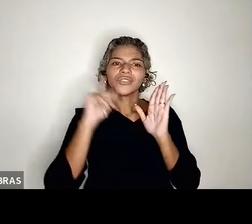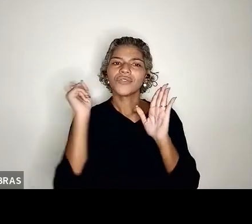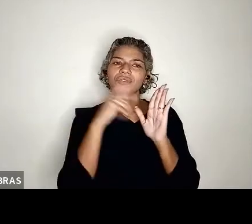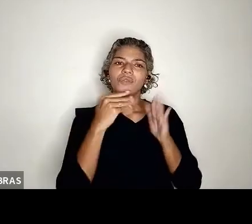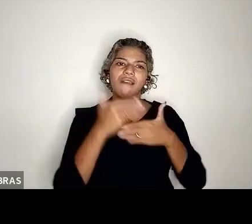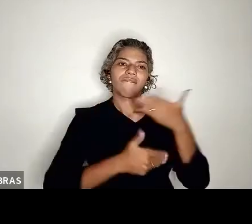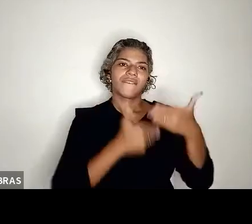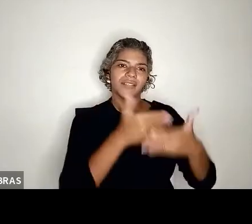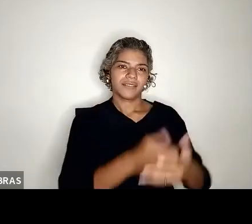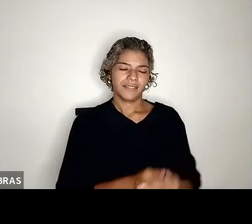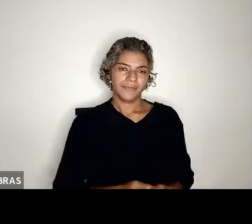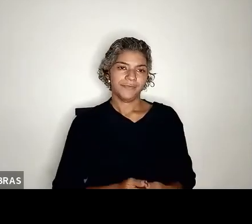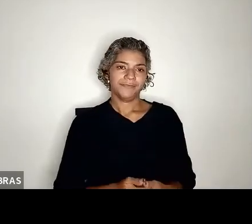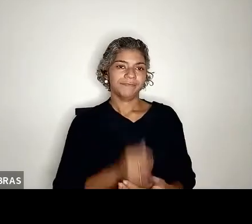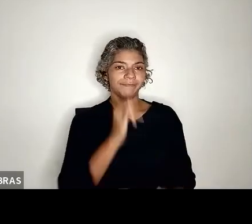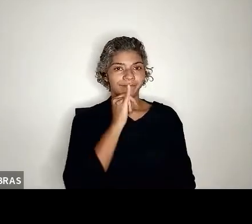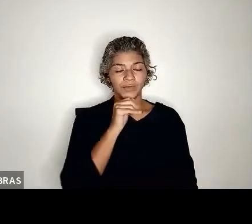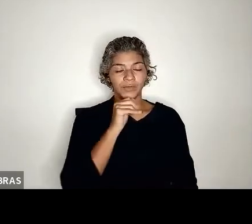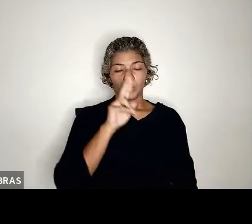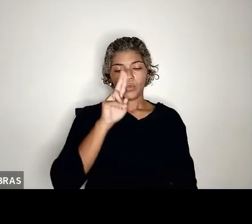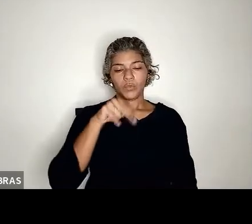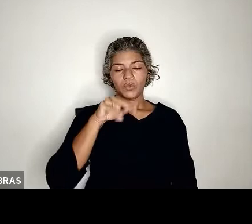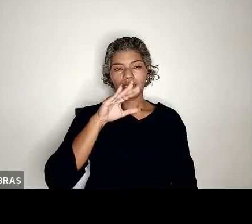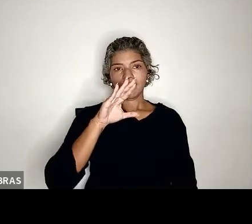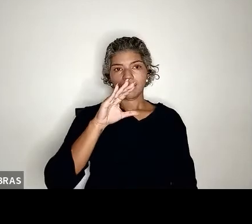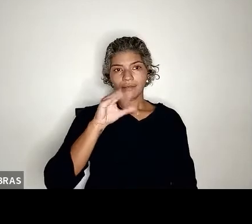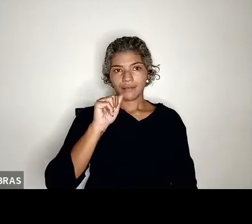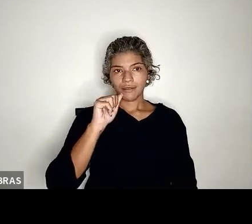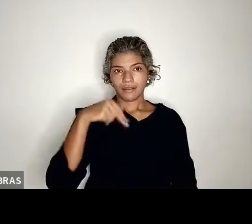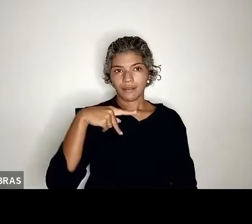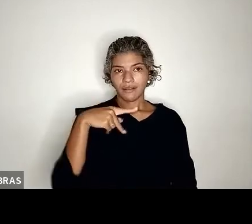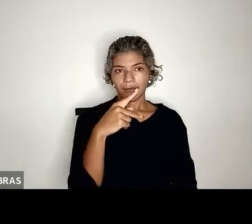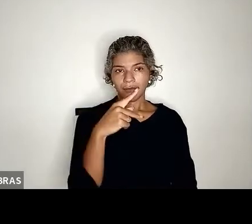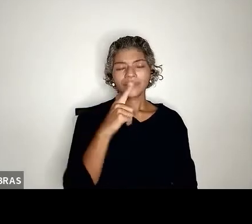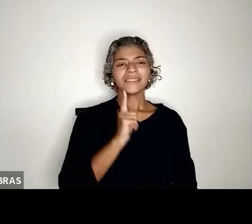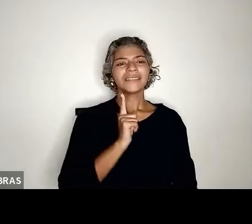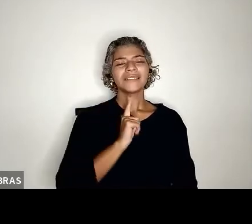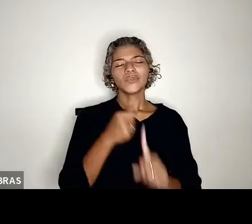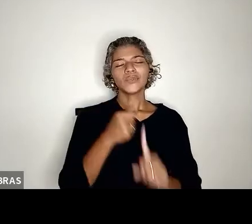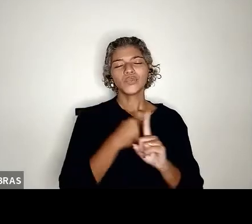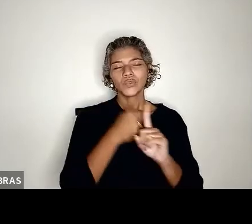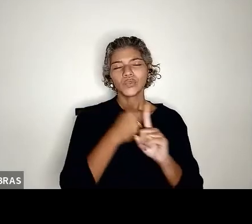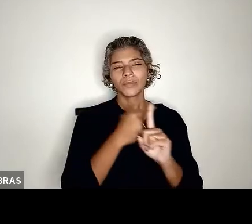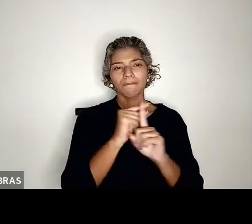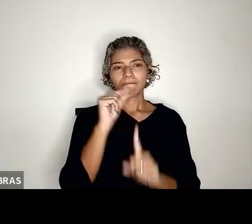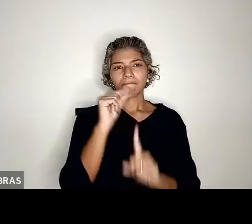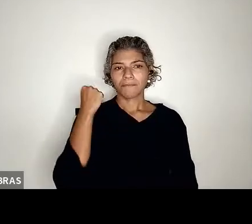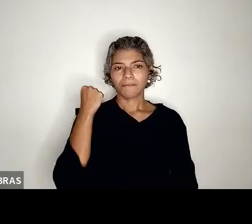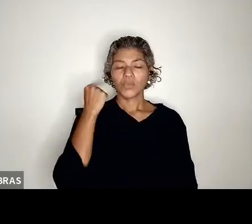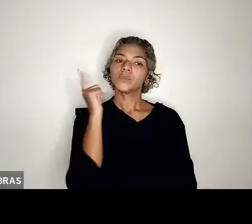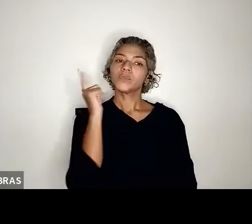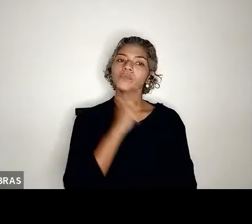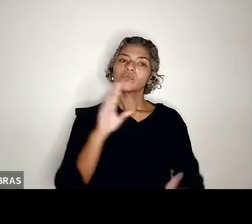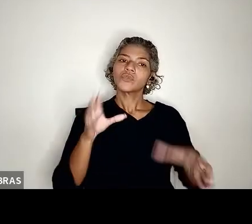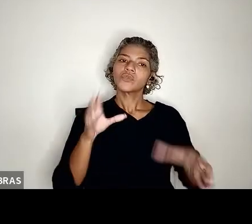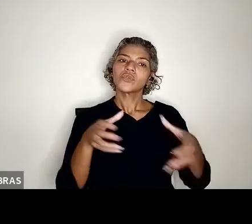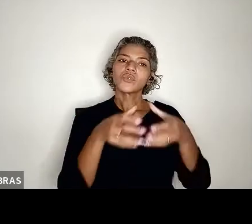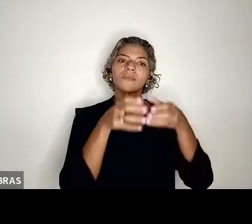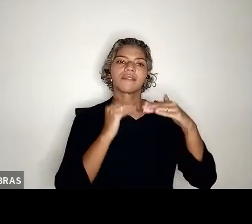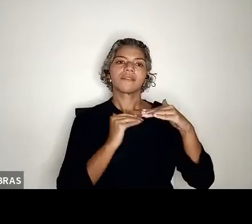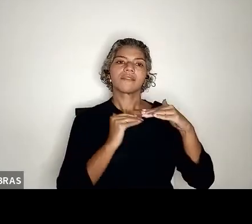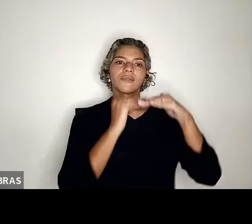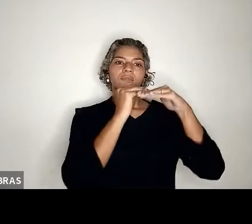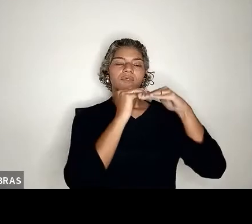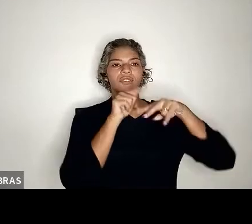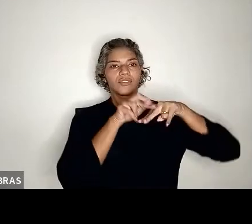Unicamp, depois de uma grande luta, recente inclusive, constituiu um comitê de igualdade de gênero para lidar com problemas